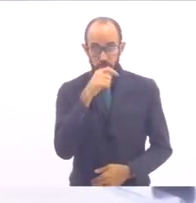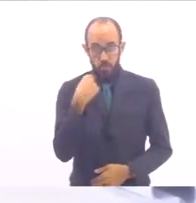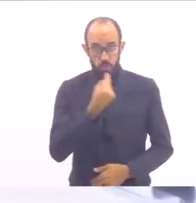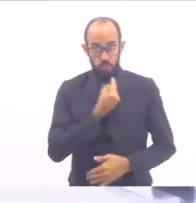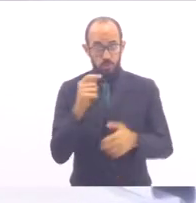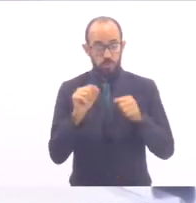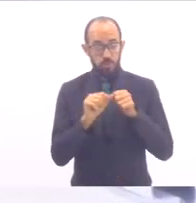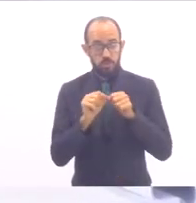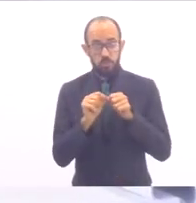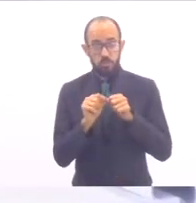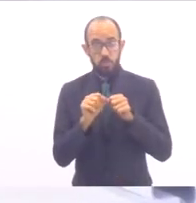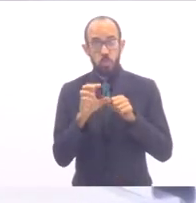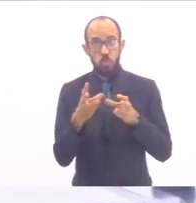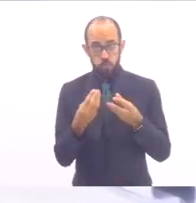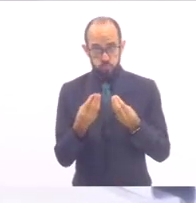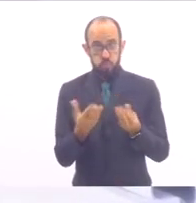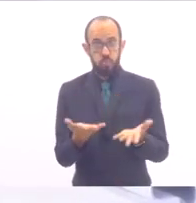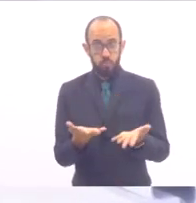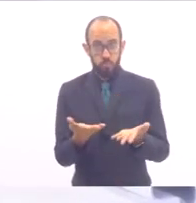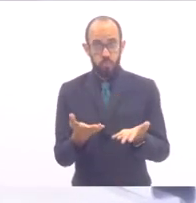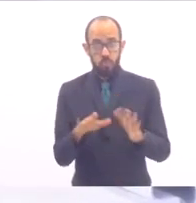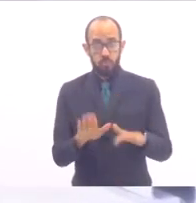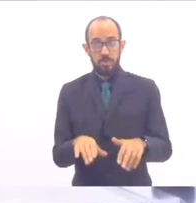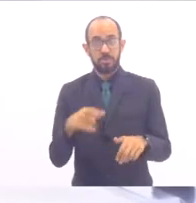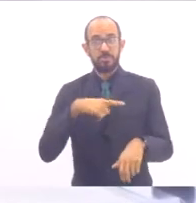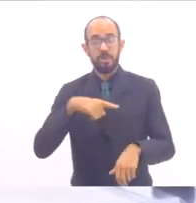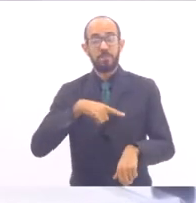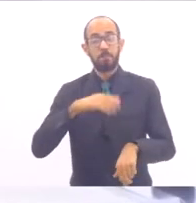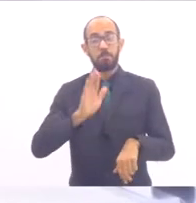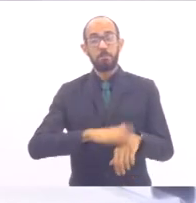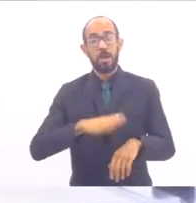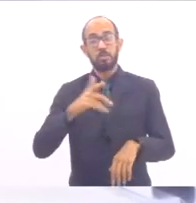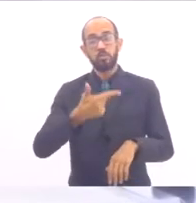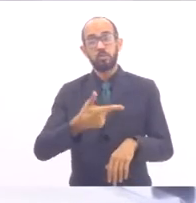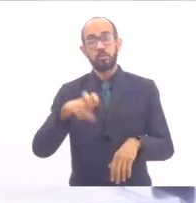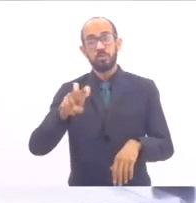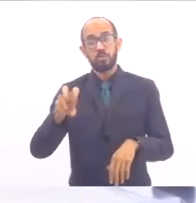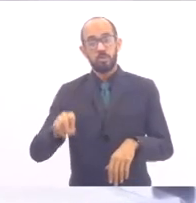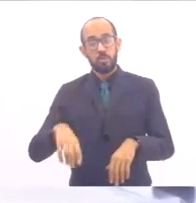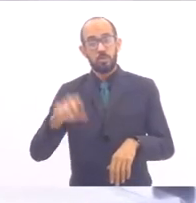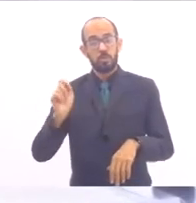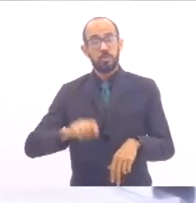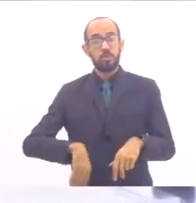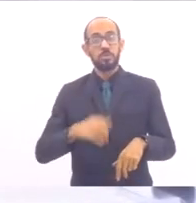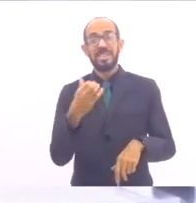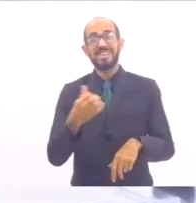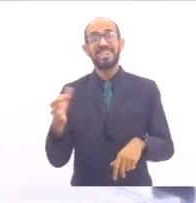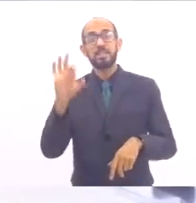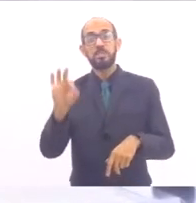fico 1/3 do tempo fazendo lei, e tenho mais de 250, e fico 2/3 brigando para a lei ser cumprida.